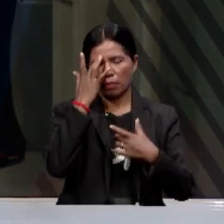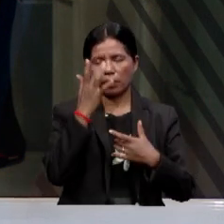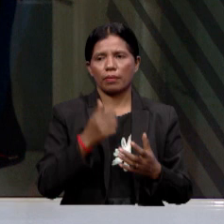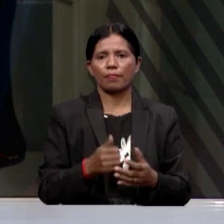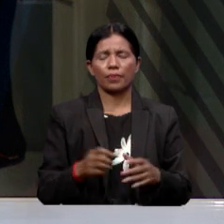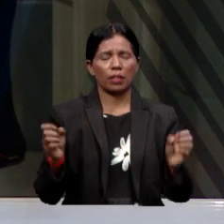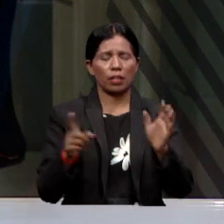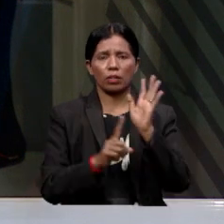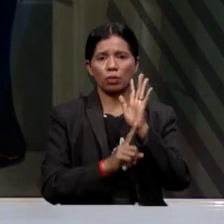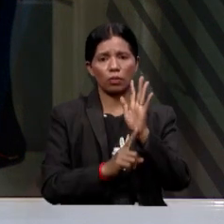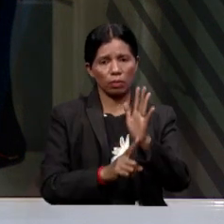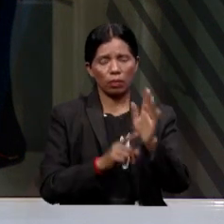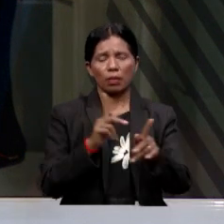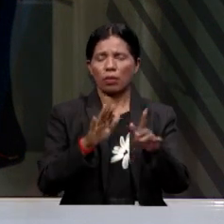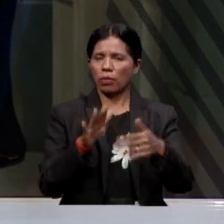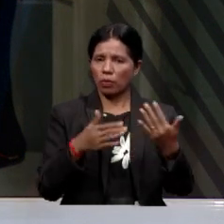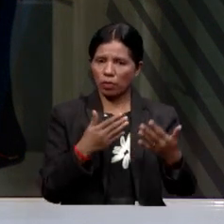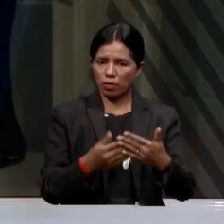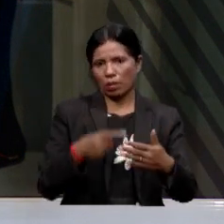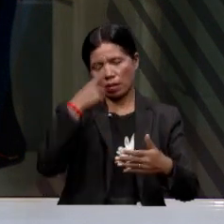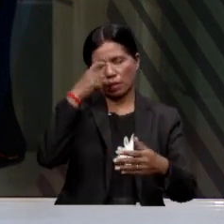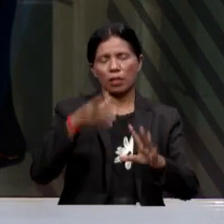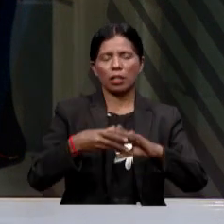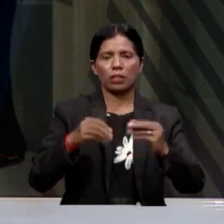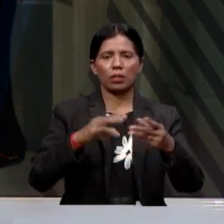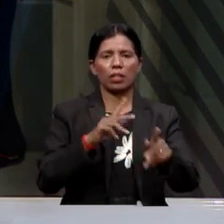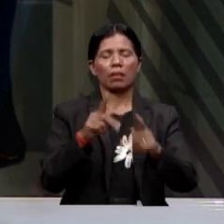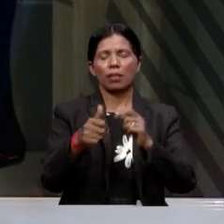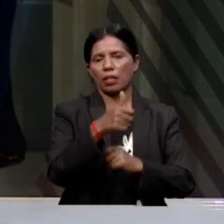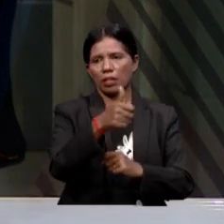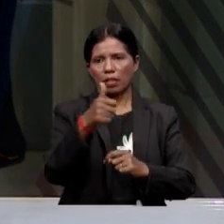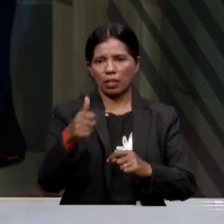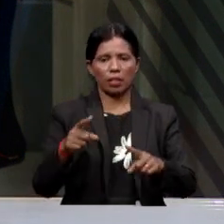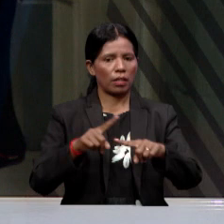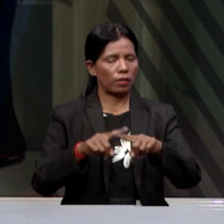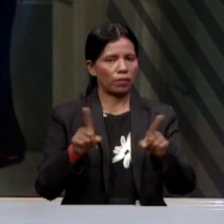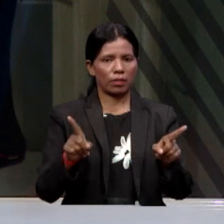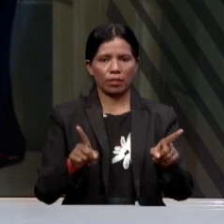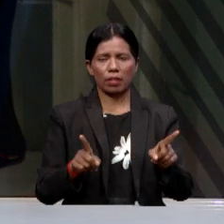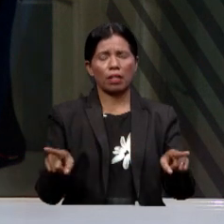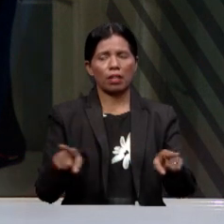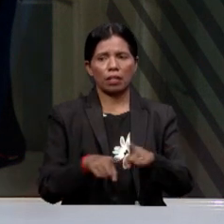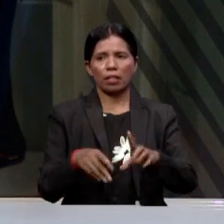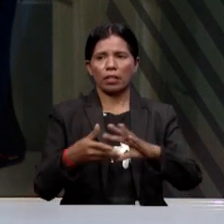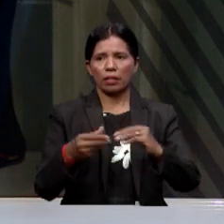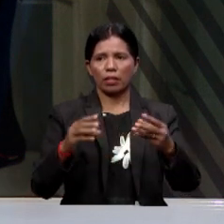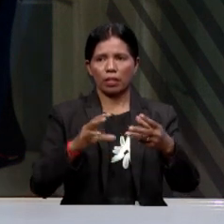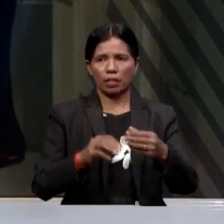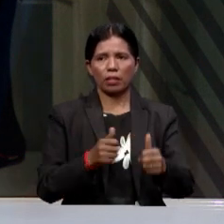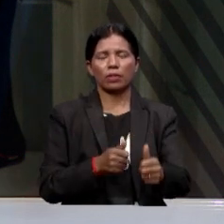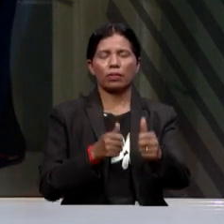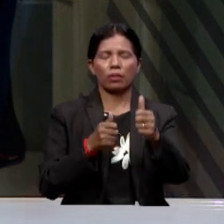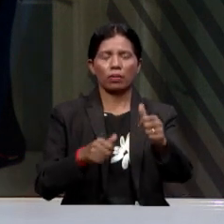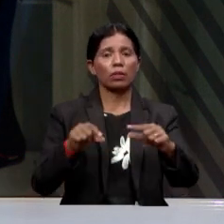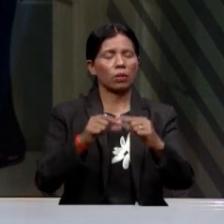a realidade bem mahoto, também a história moras é uma ideia que não é diferente. A nesta história moras, bem atuir e a pacote